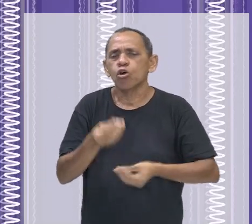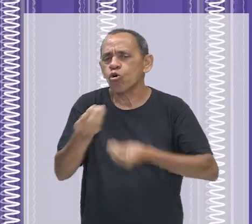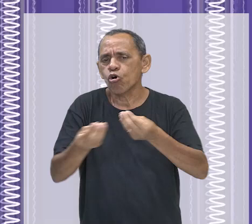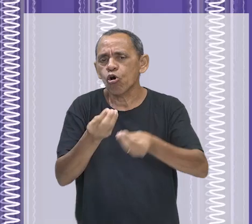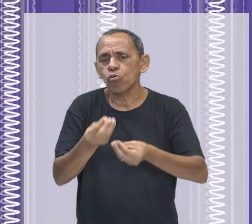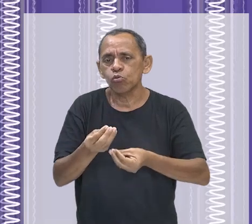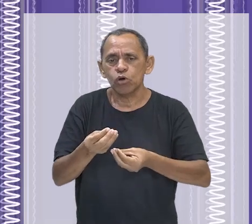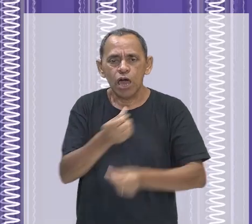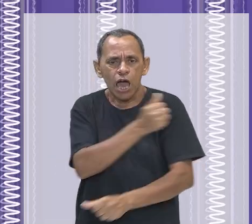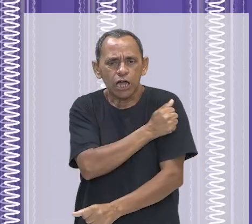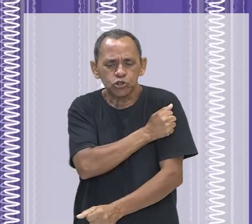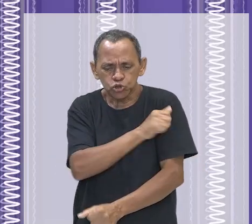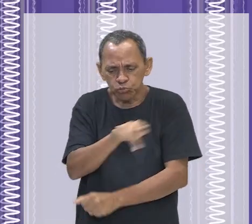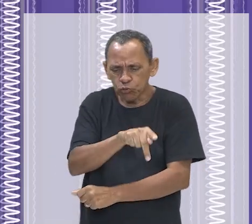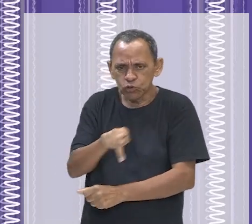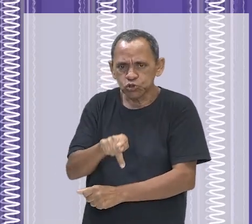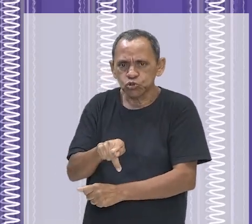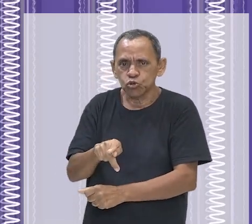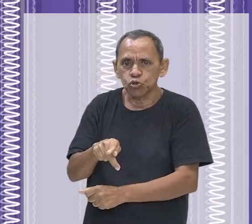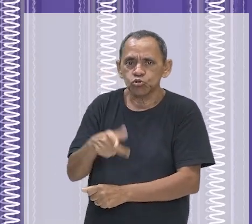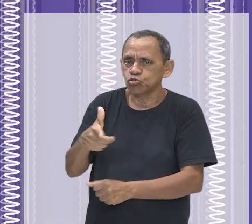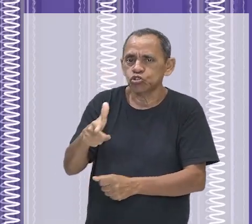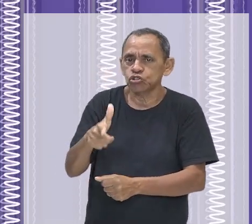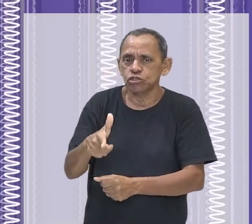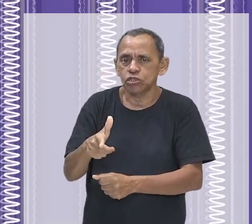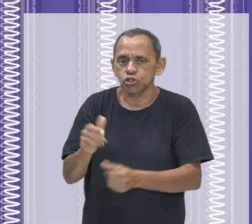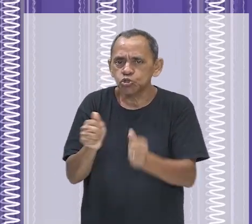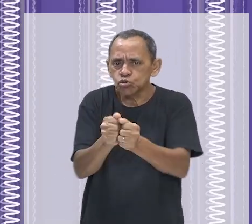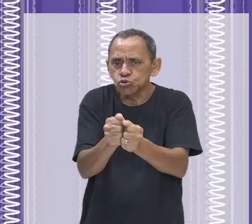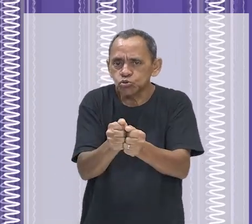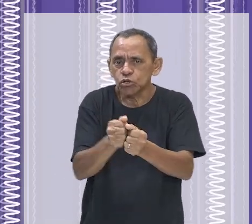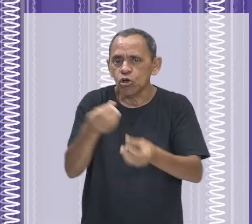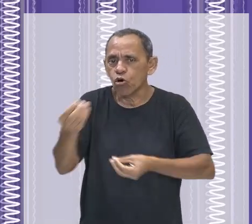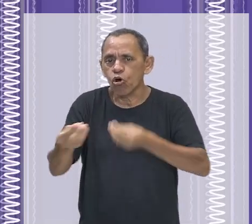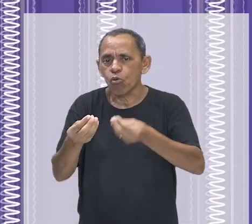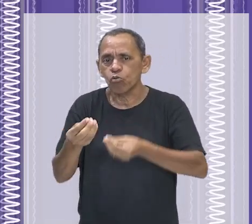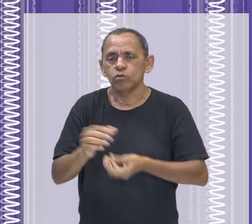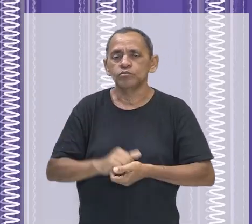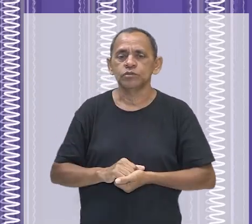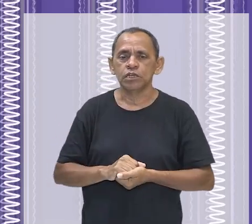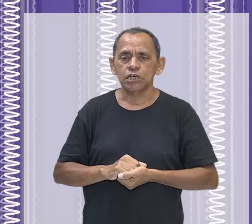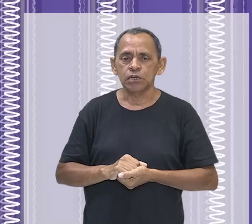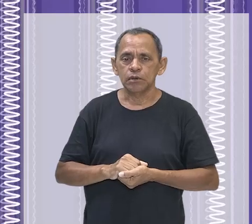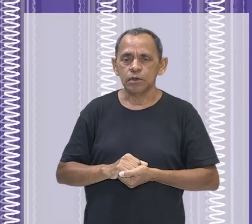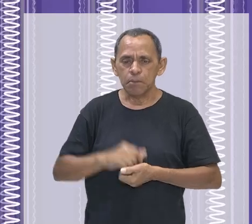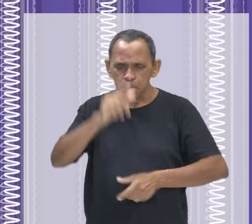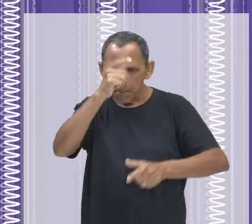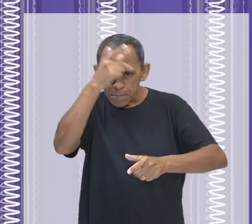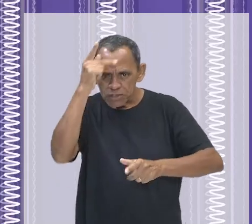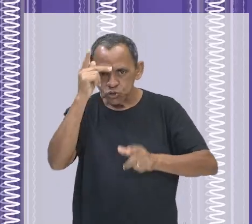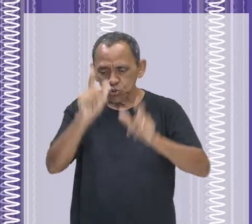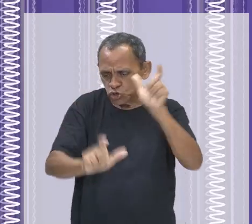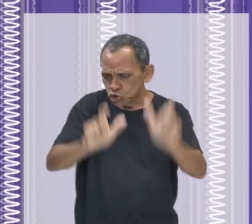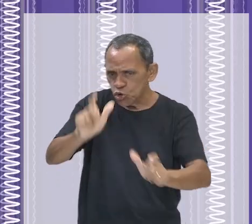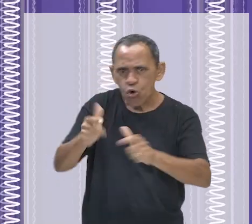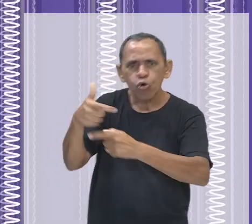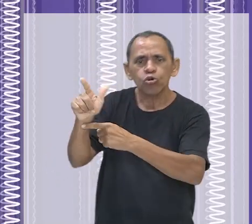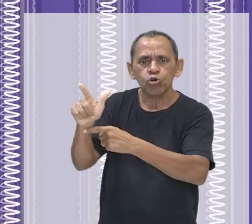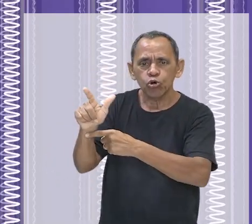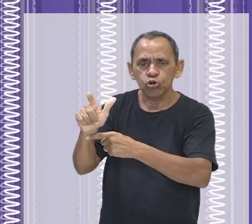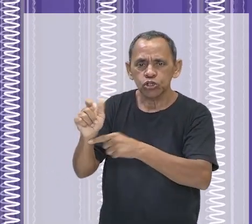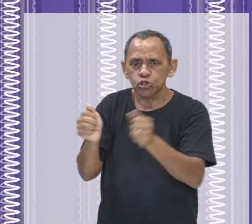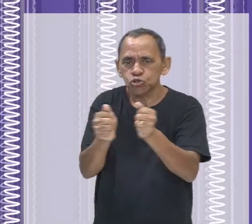mesmo não tendo ninguém presenciando a tua atitude, pelo valor da honestidade, da ecologia,